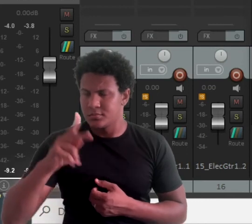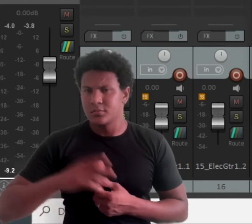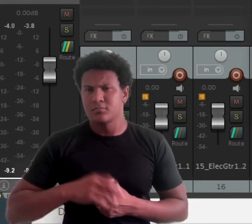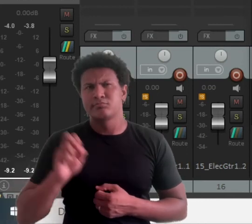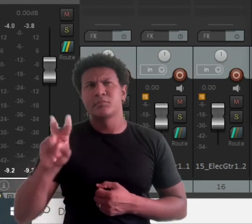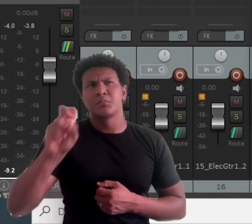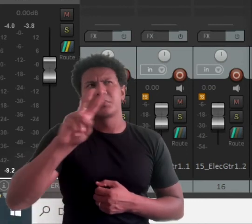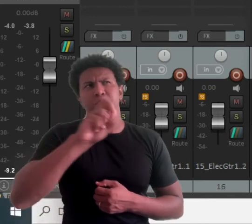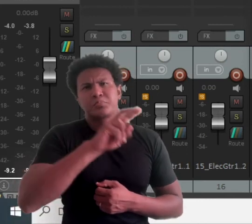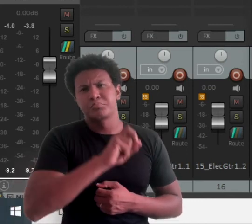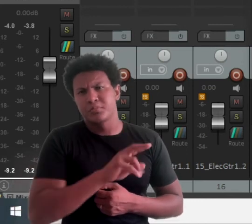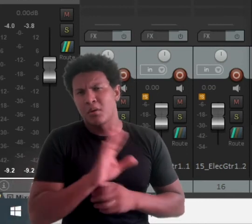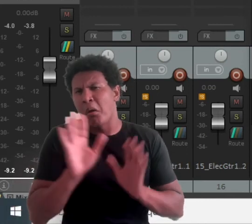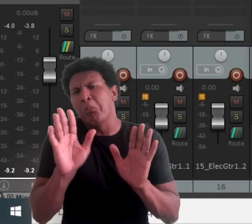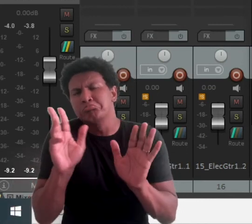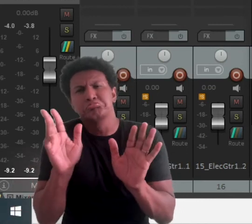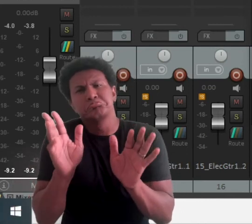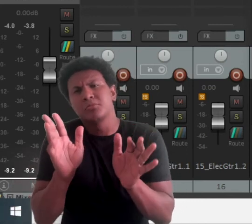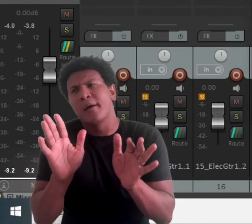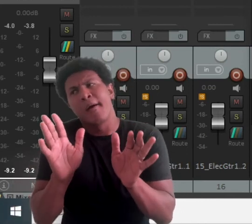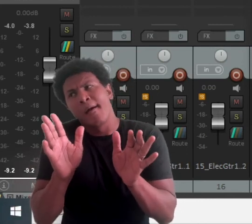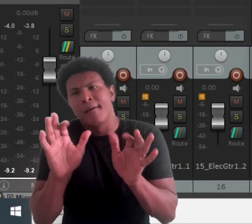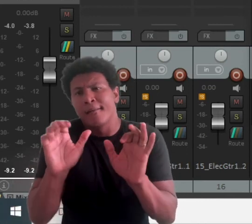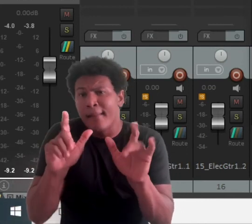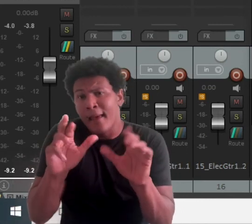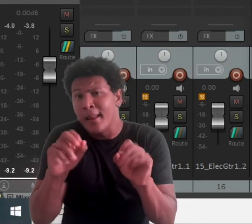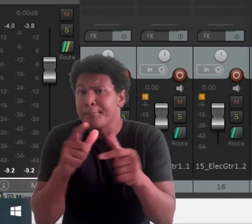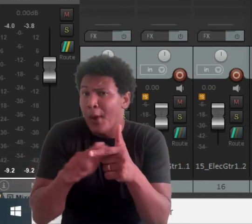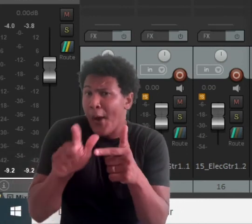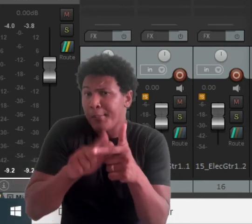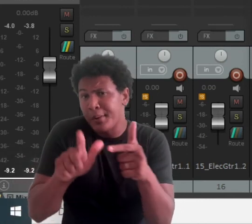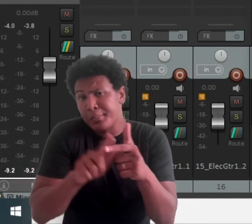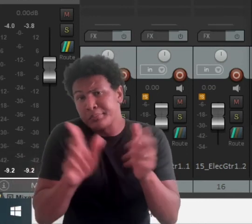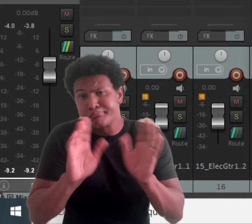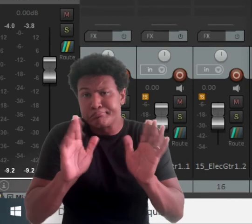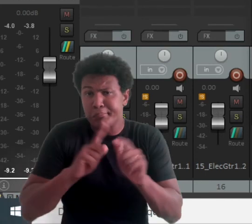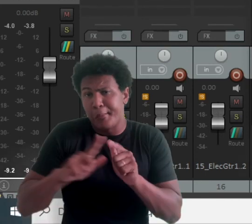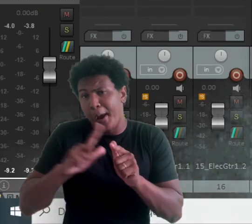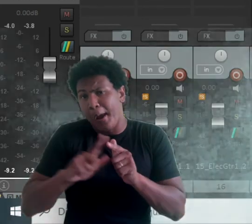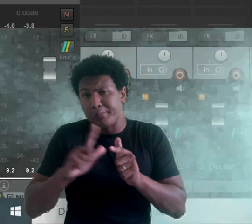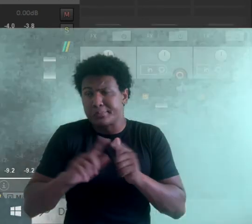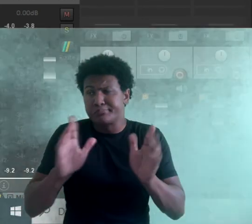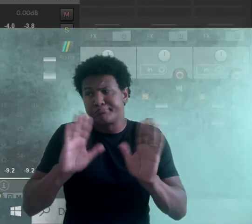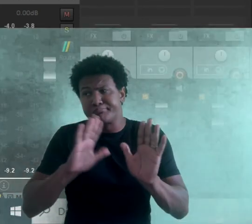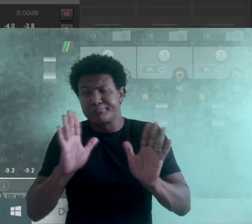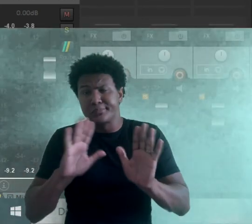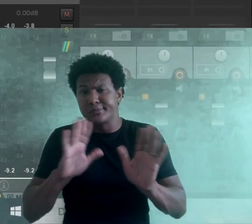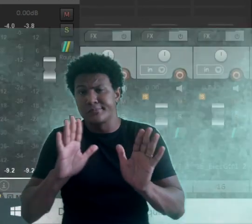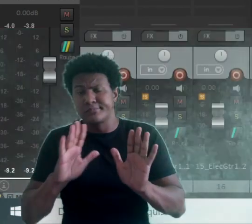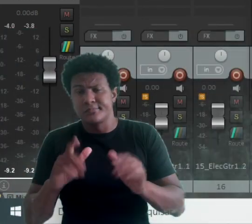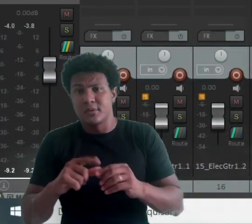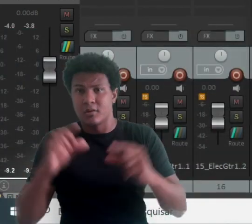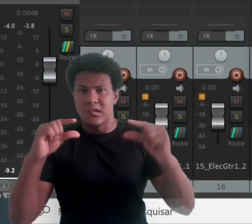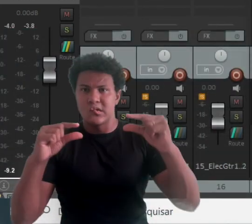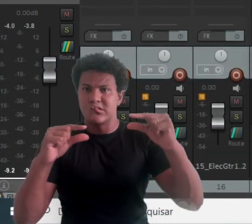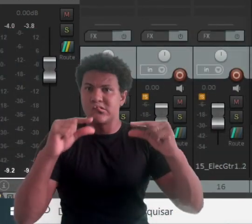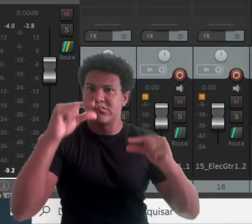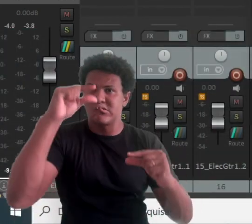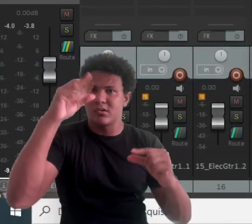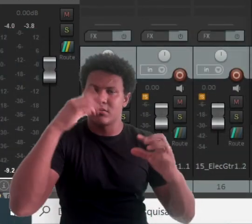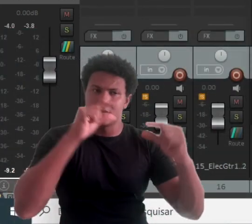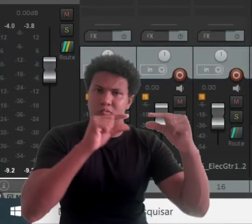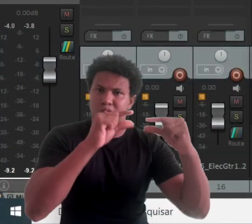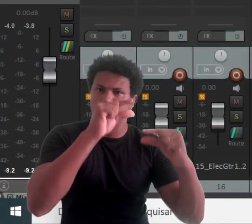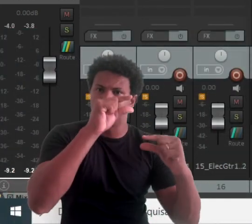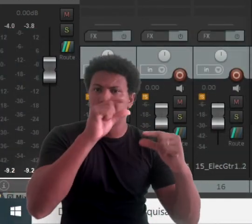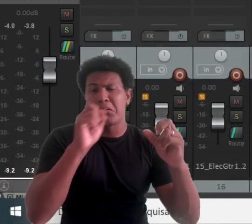Claro, não tem problema se você quiser usar como volume. Se você quiser baixar só o threshold e deixar o outselling lá em cima, não tem problema.